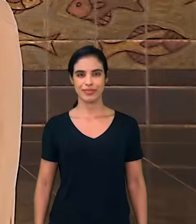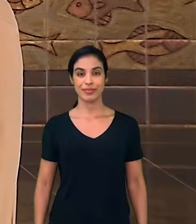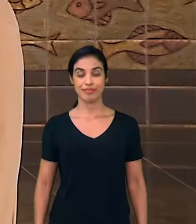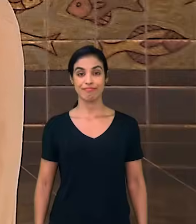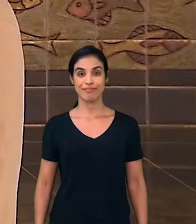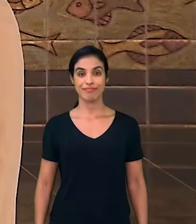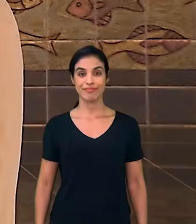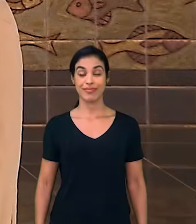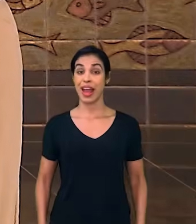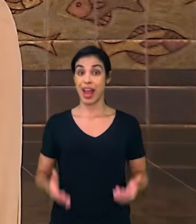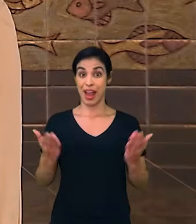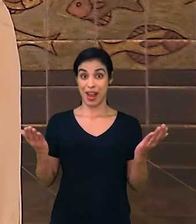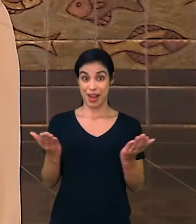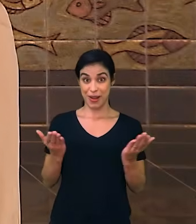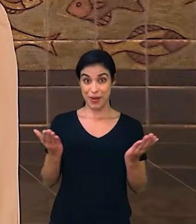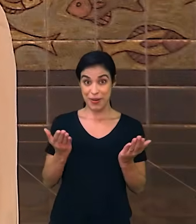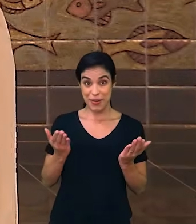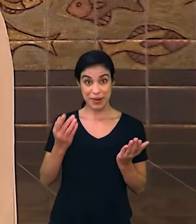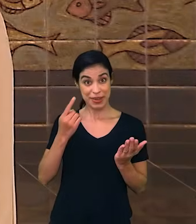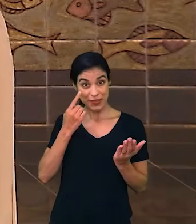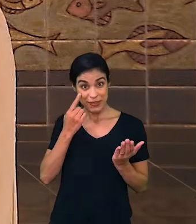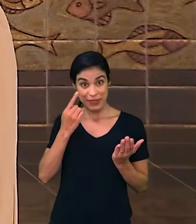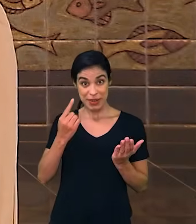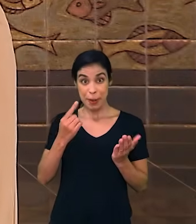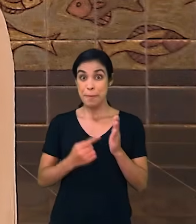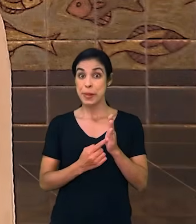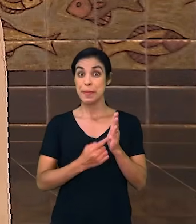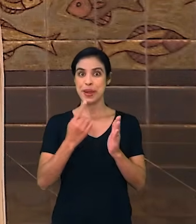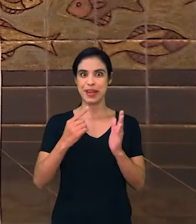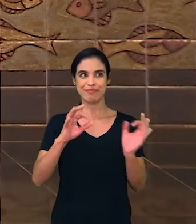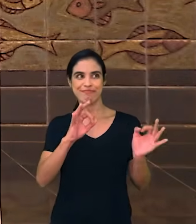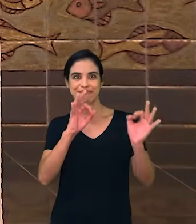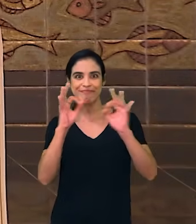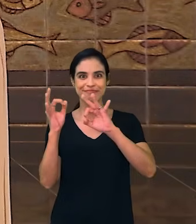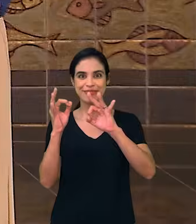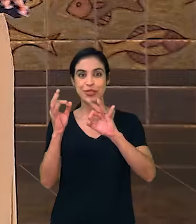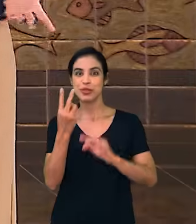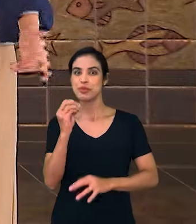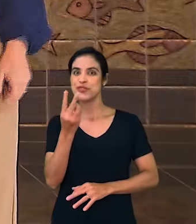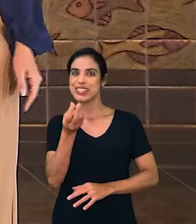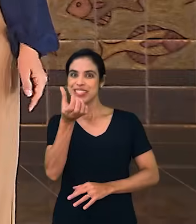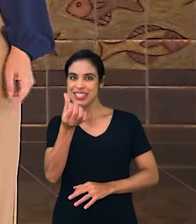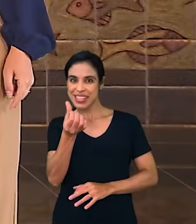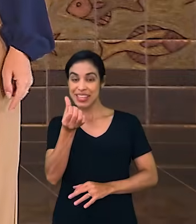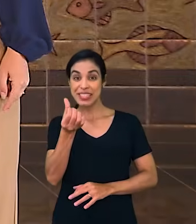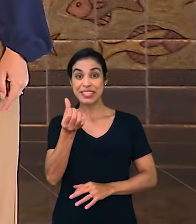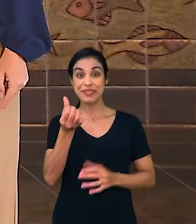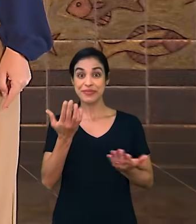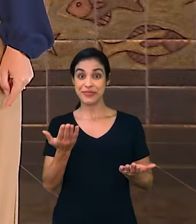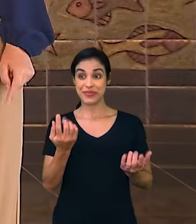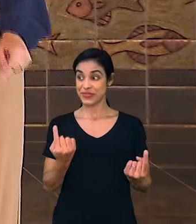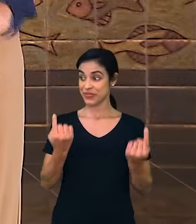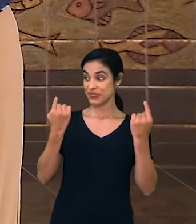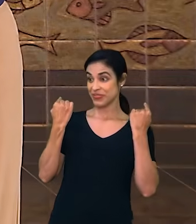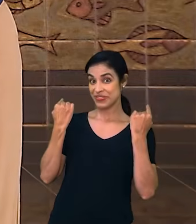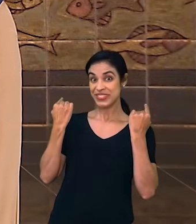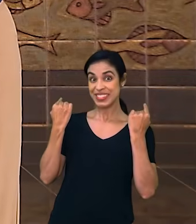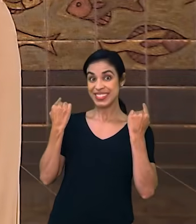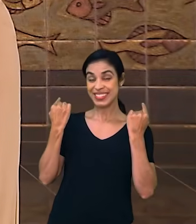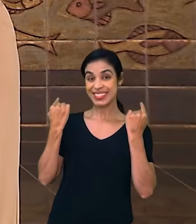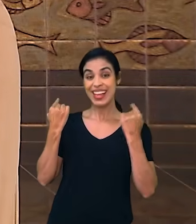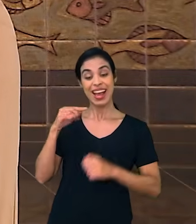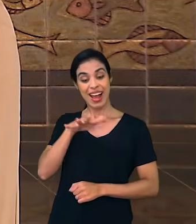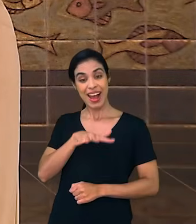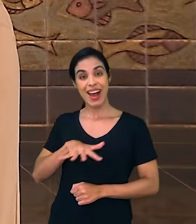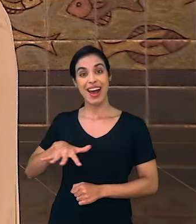A primeira edição do Revista TST em 2026 começa de um jeito diferente. Hoje a gente está no Átrio João Oreste da